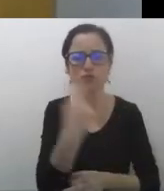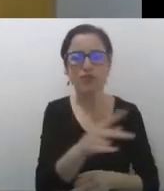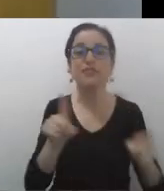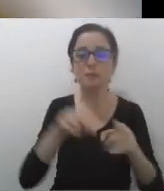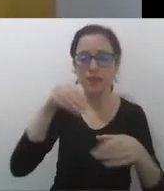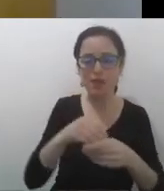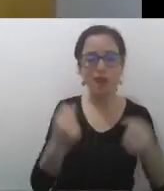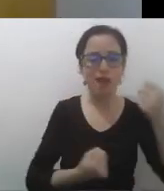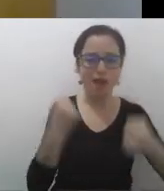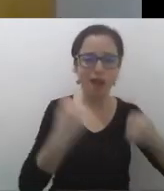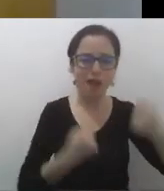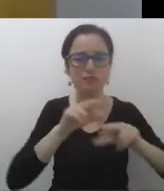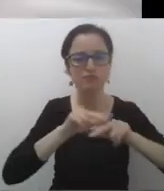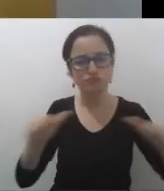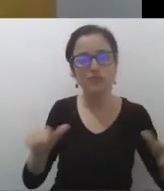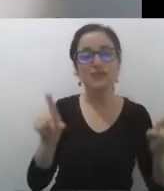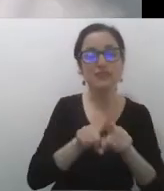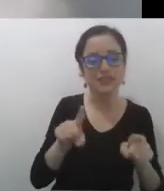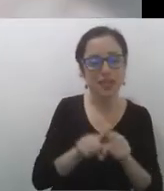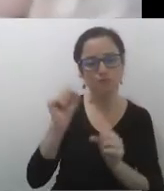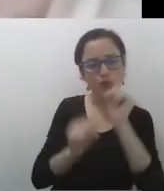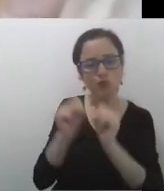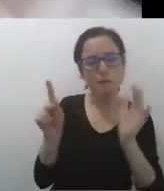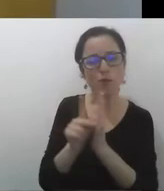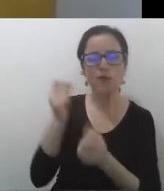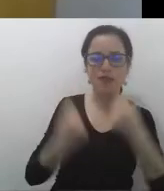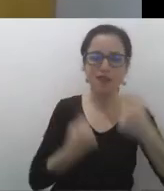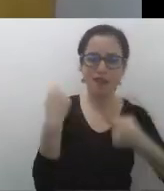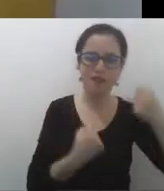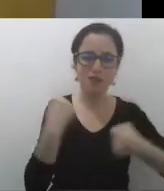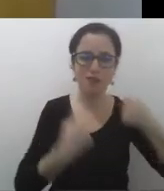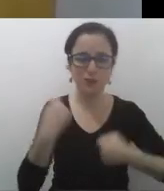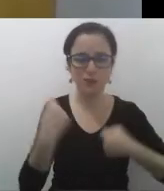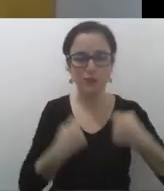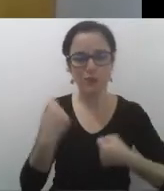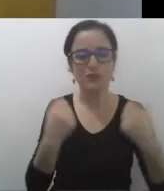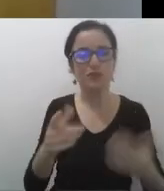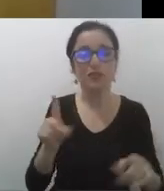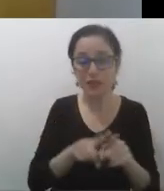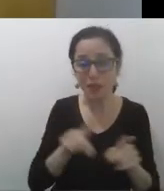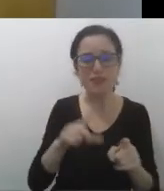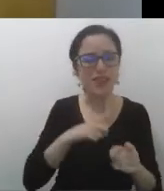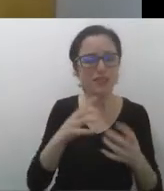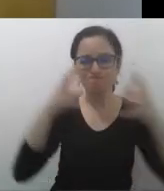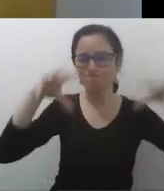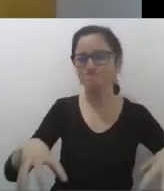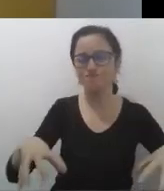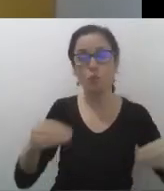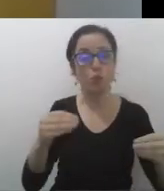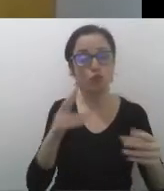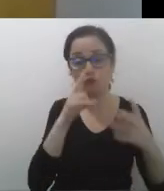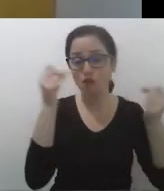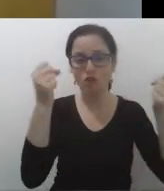dele, inclusive de automóveis. E vejam, também tem isso, a indústria automobilística, você tem também